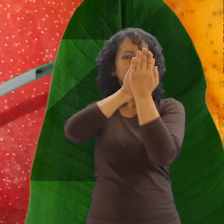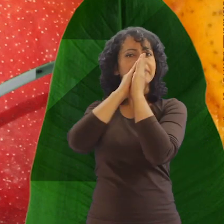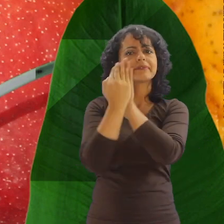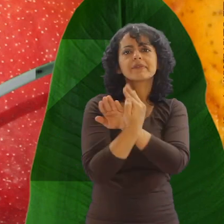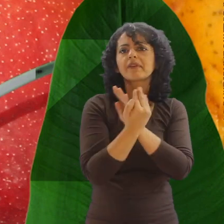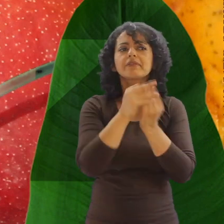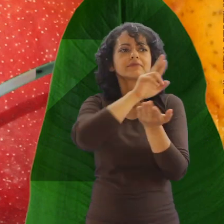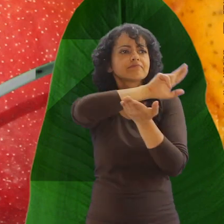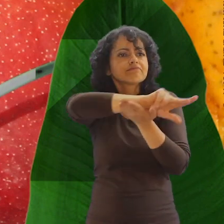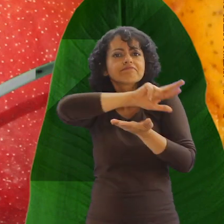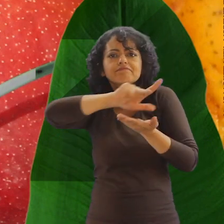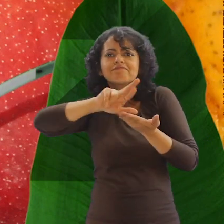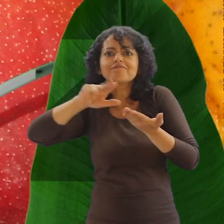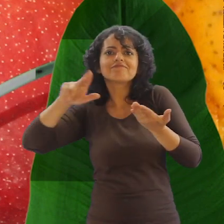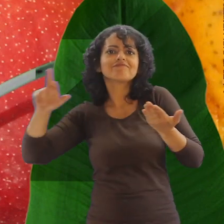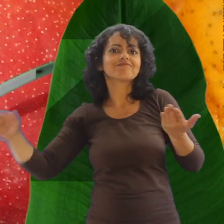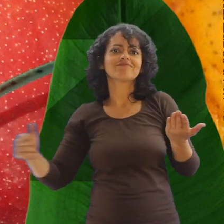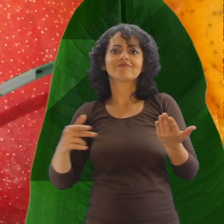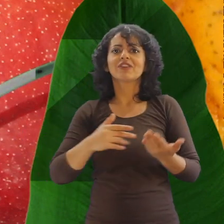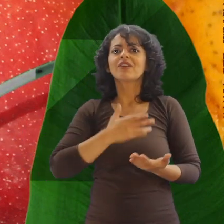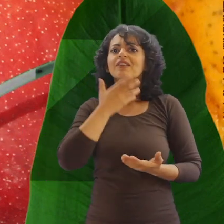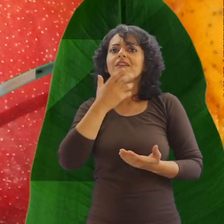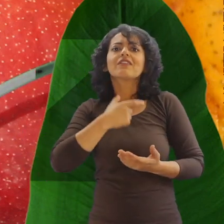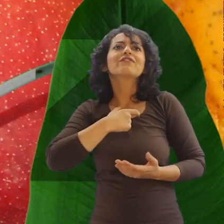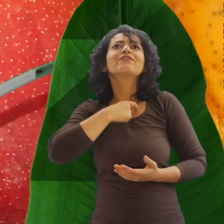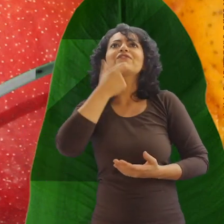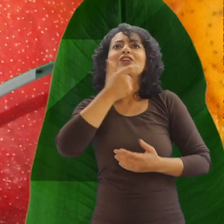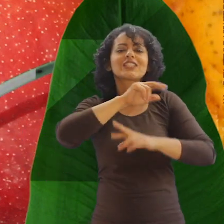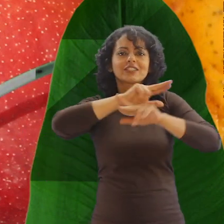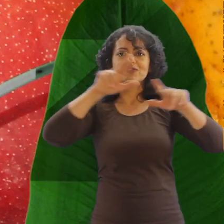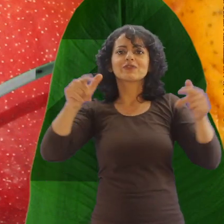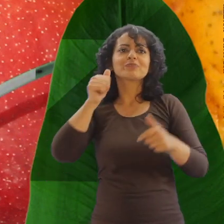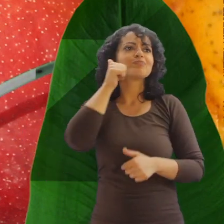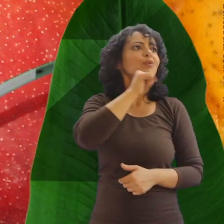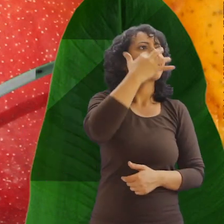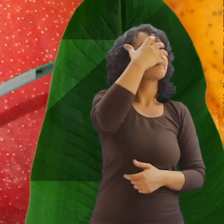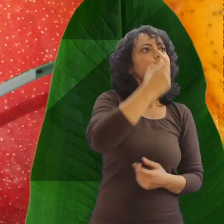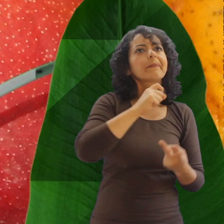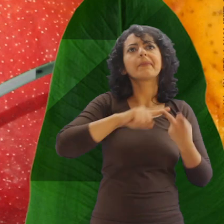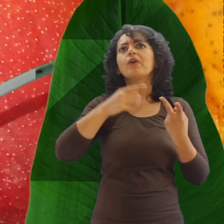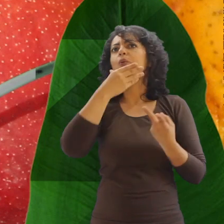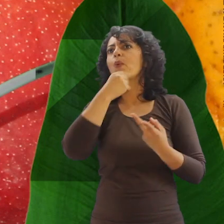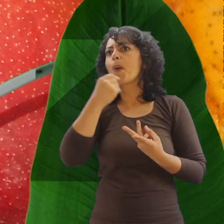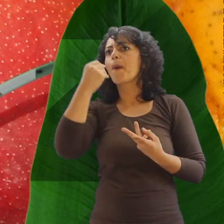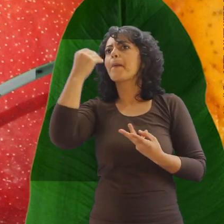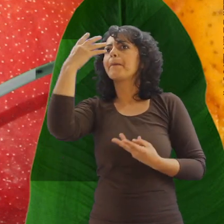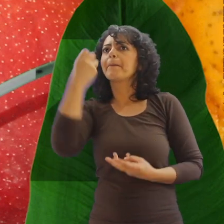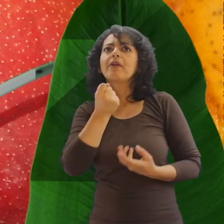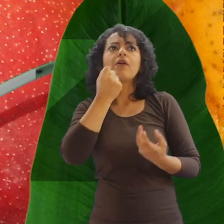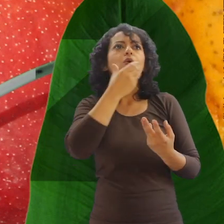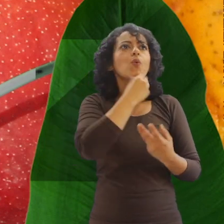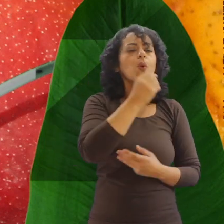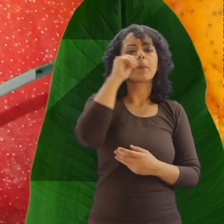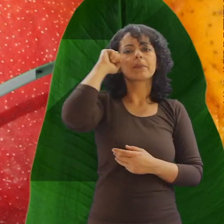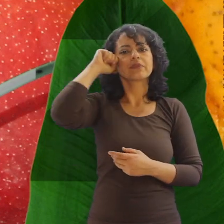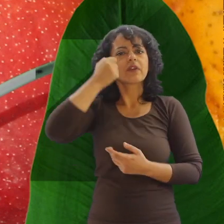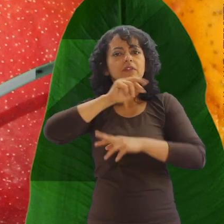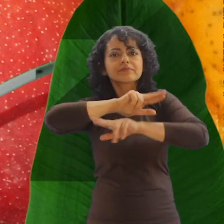vozes. De uma mulher branca, de um homem branco, de um homem negro. Enfim, isso para mim é a pulsão de